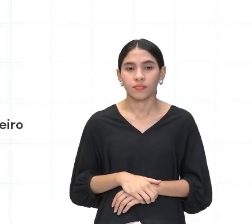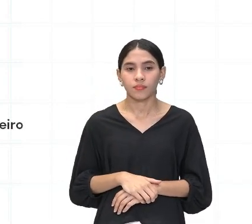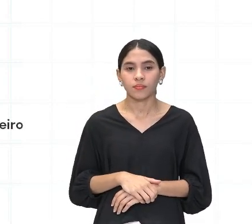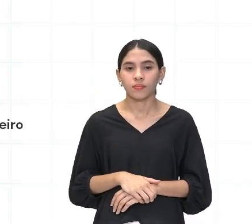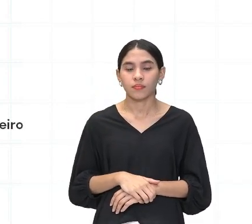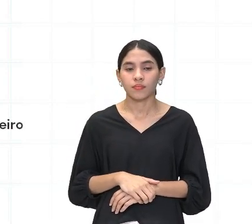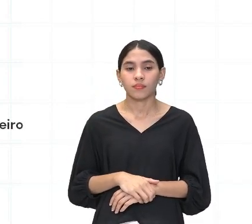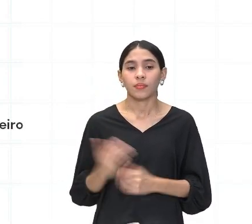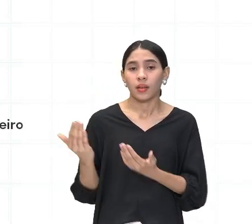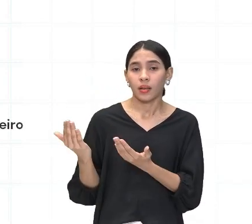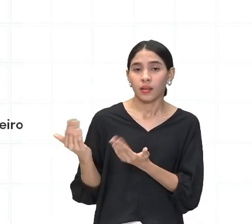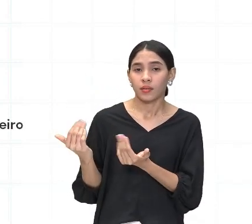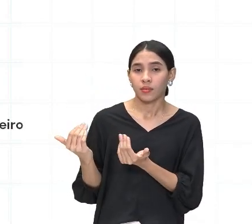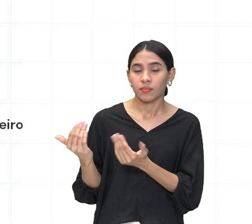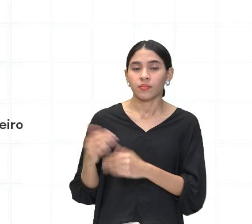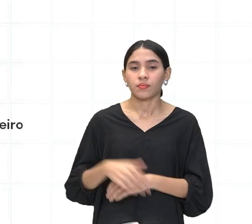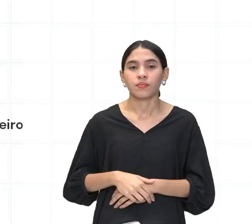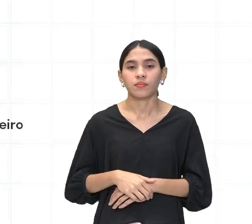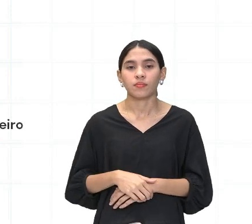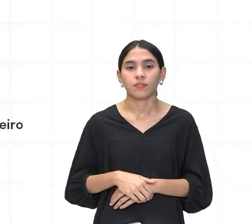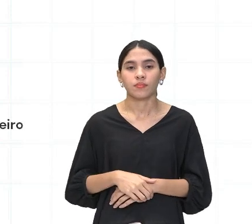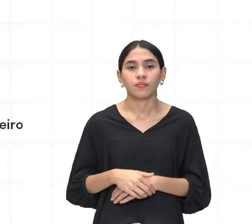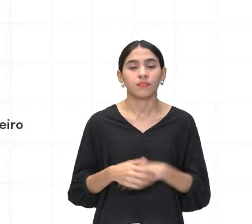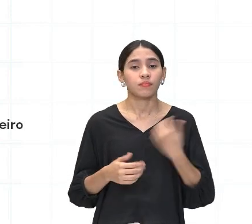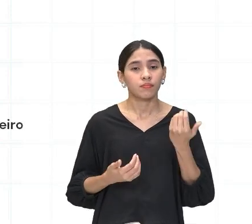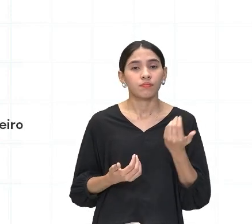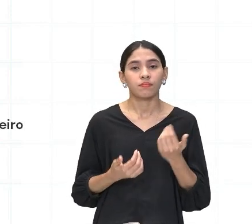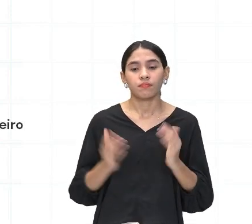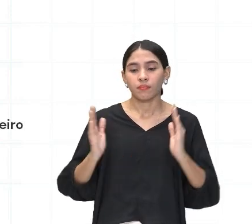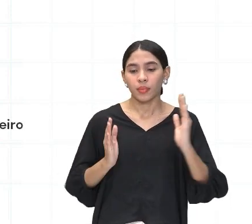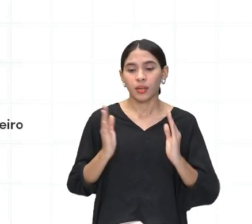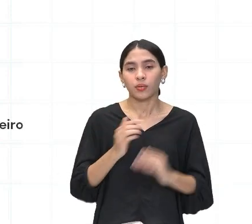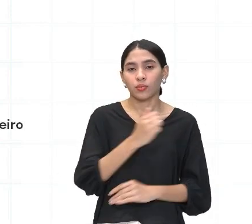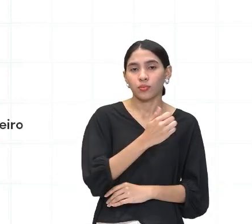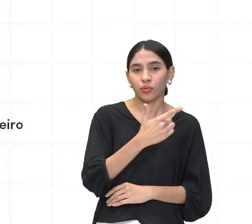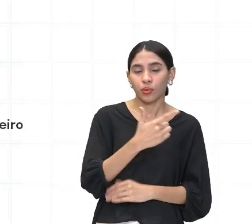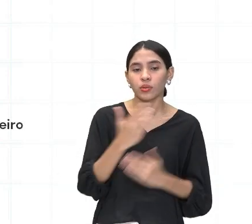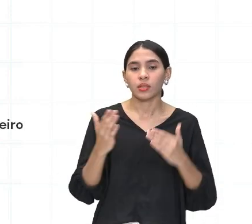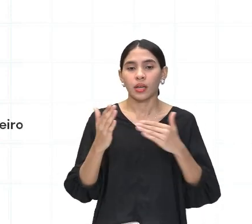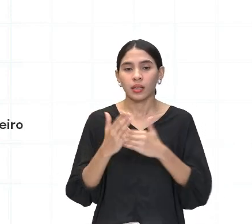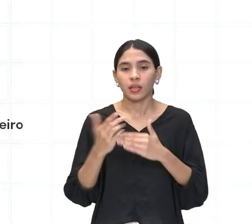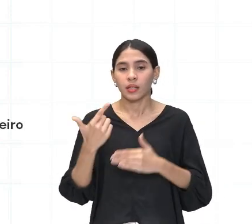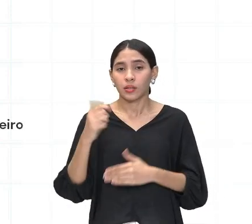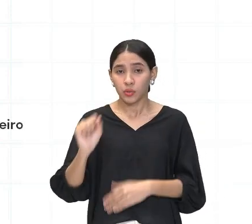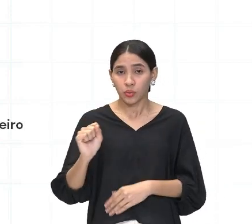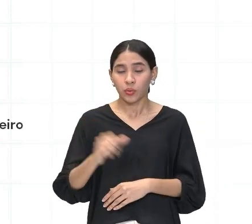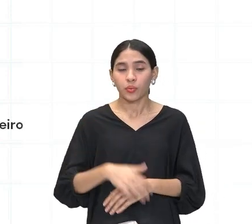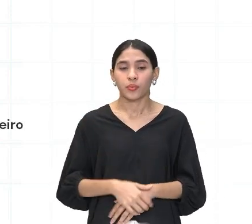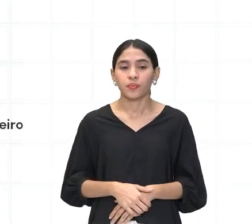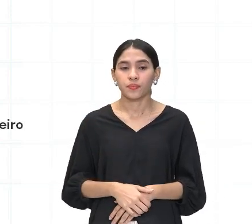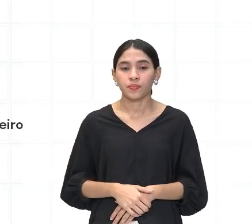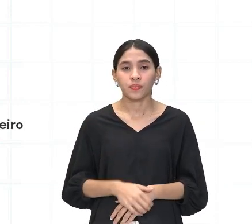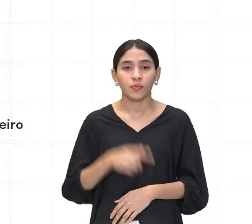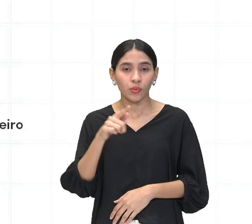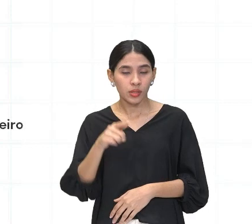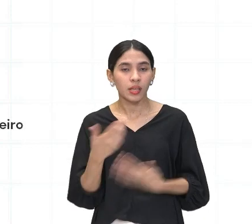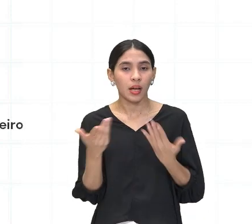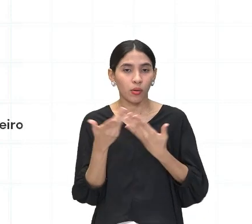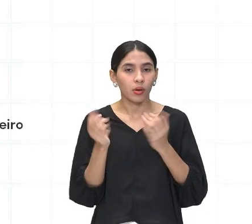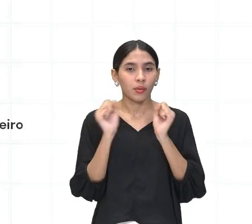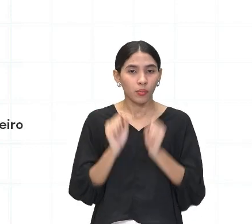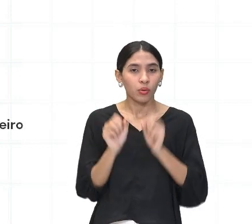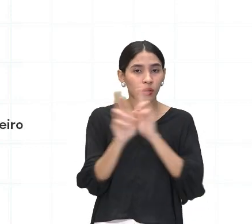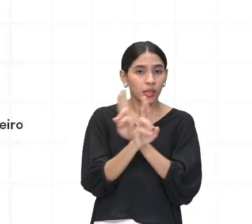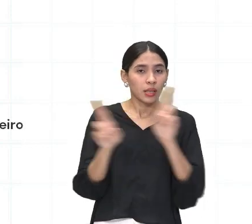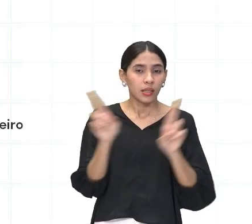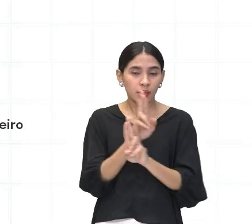a adolescente, aquela entre 12 e 18 anos de idade. Então, agora você pode fazer aí, né, a relação com a sua idade.